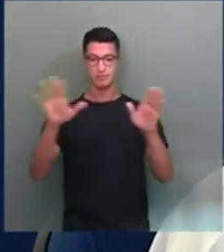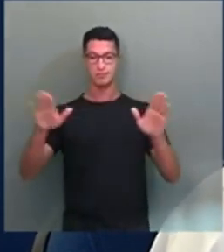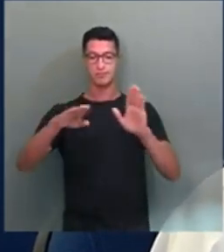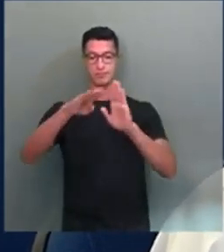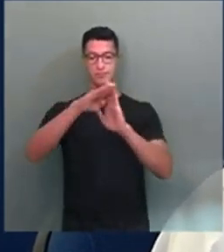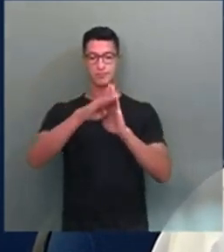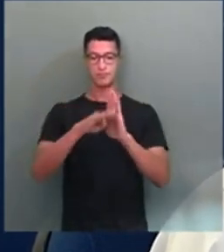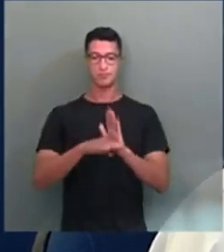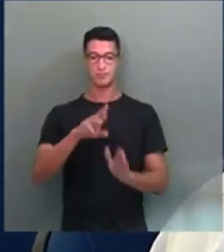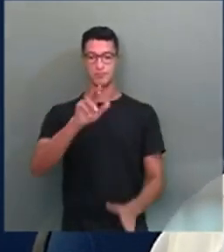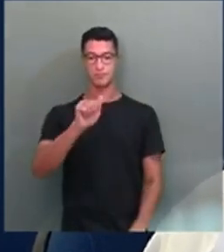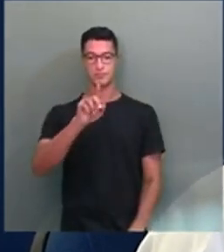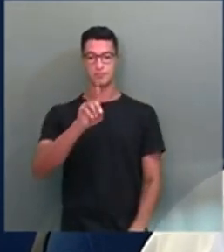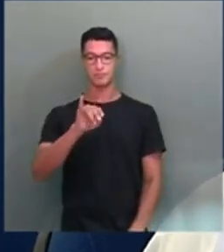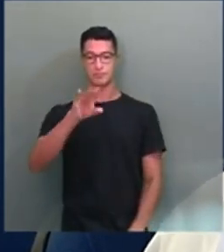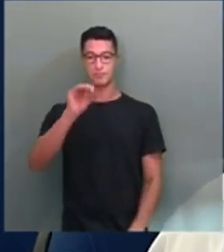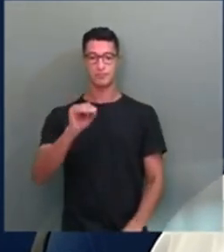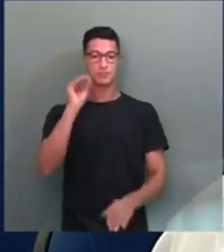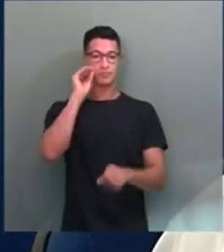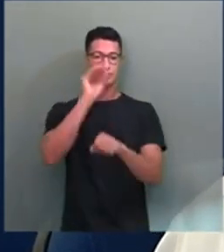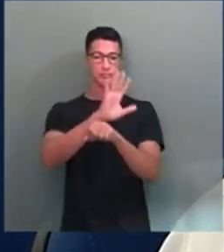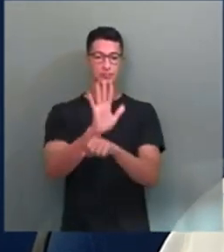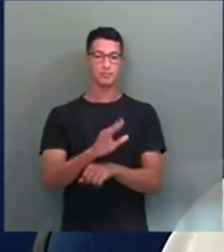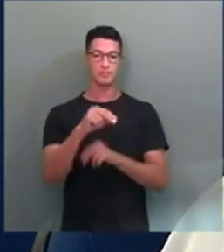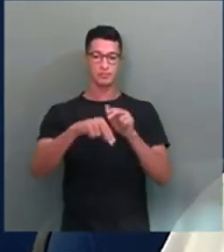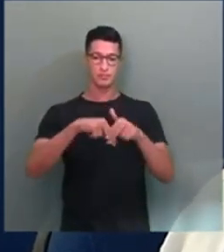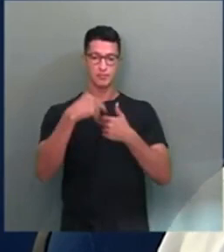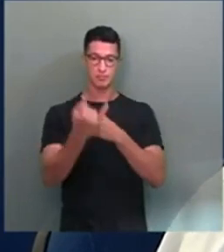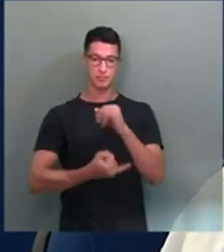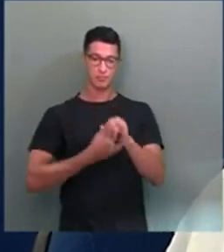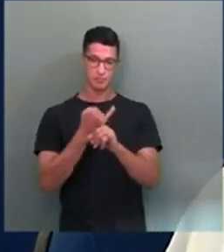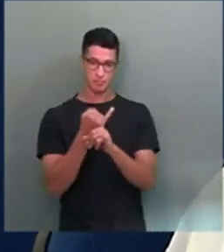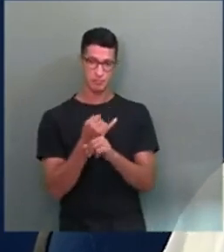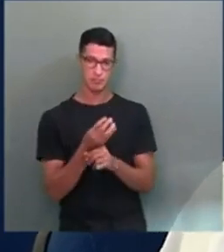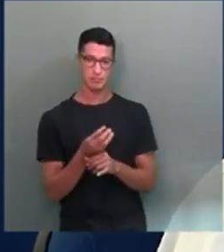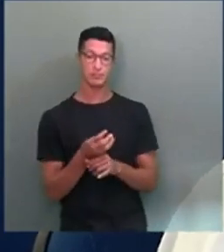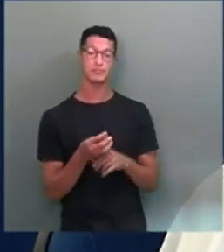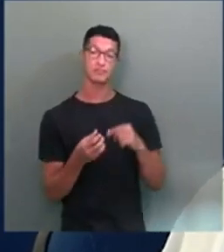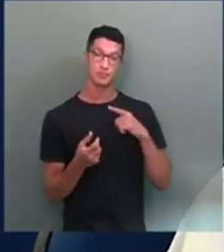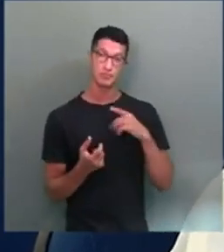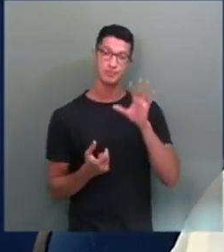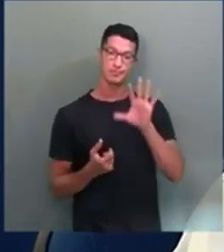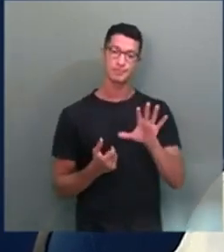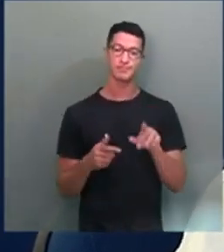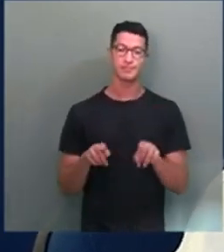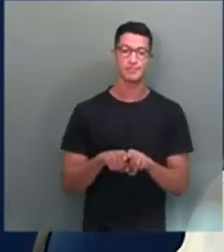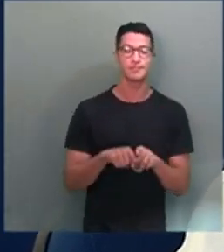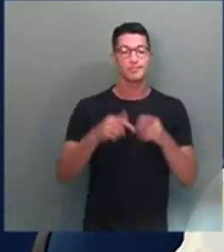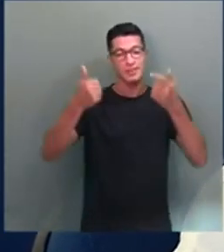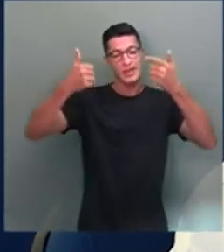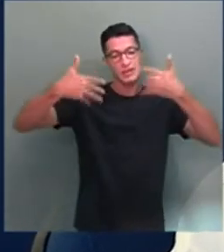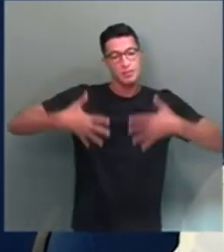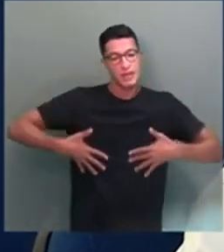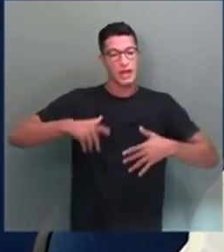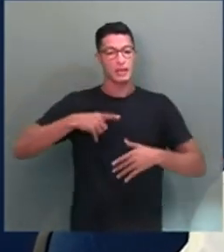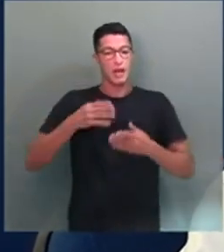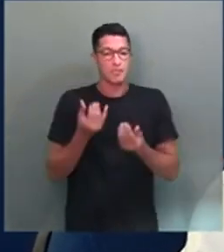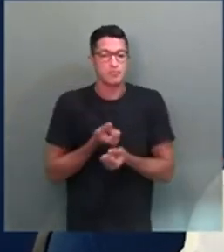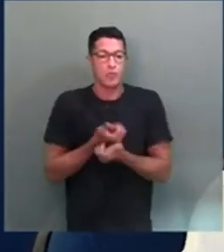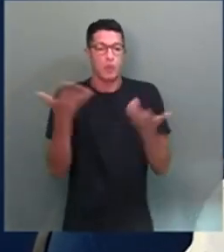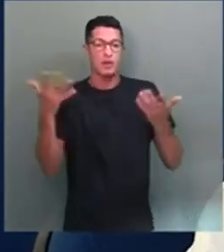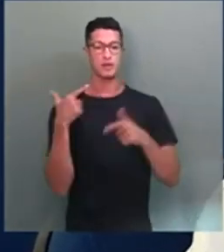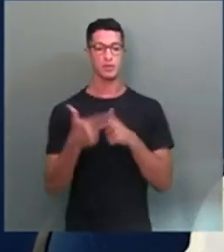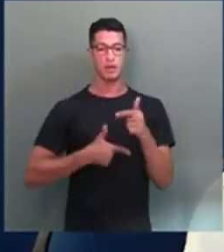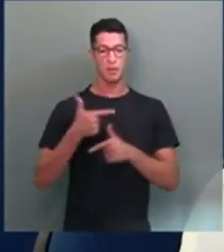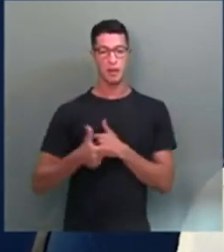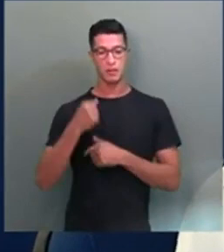programas da Rádio Senado em vídeo pela internet. Assim, além de explicar e dar publicidade ao